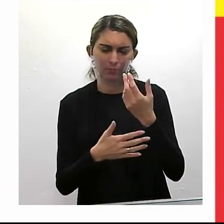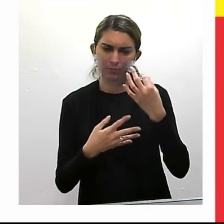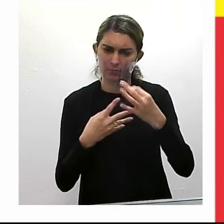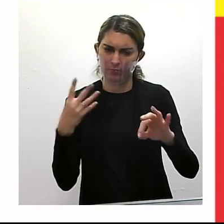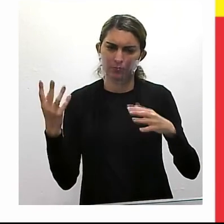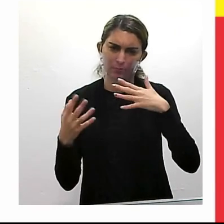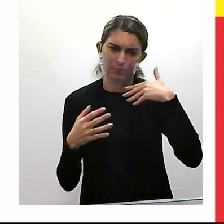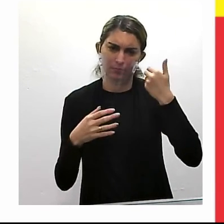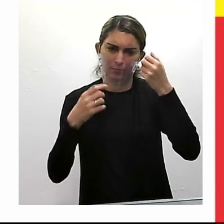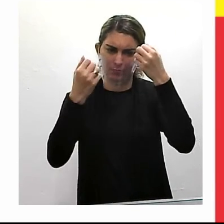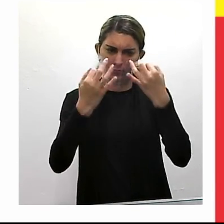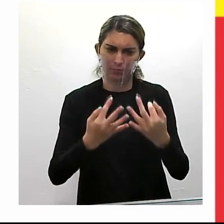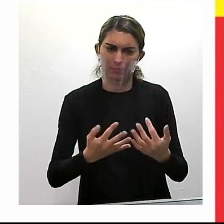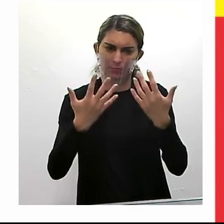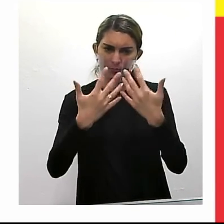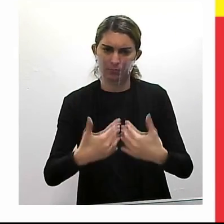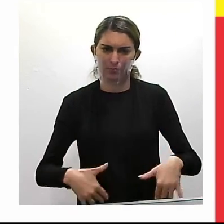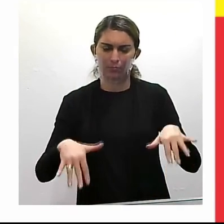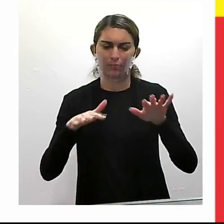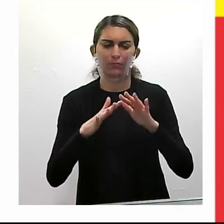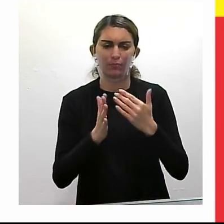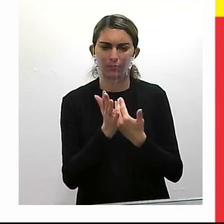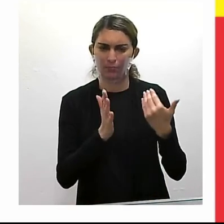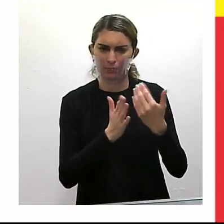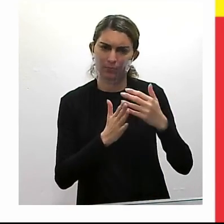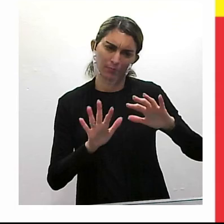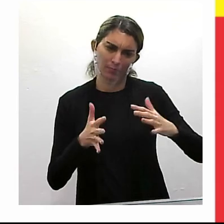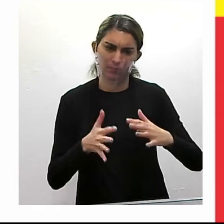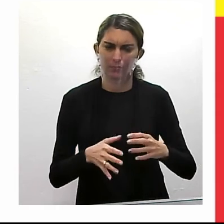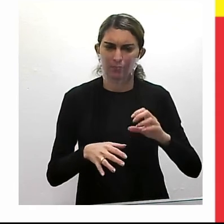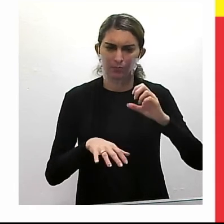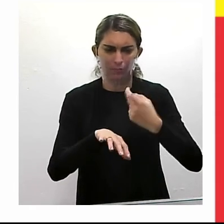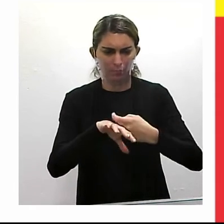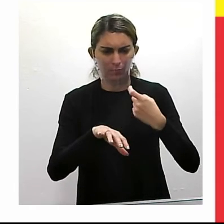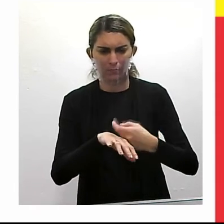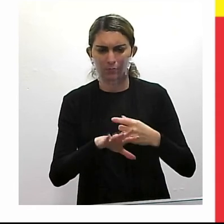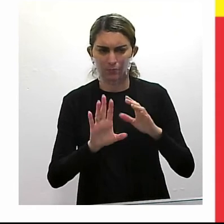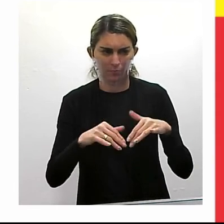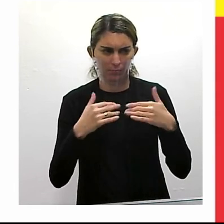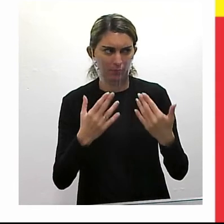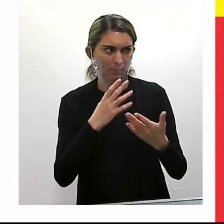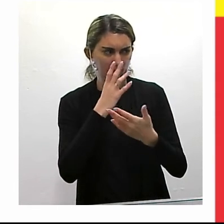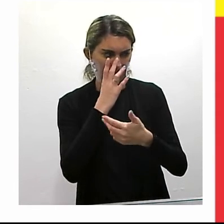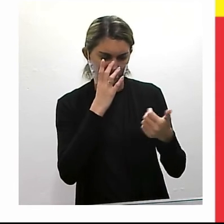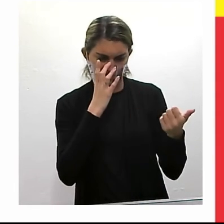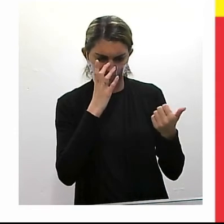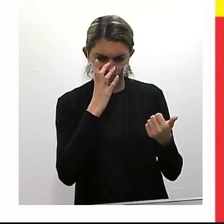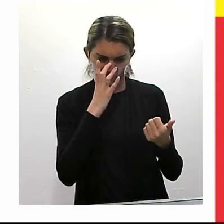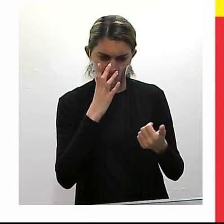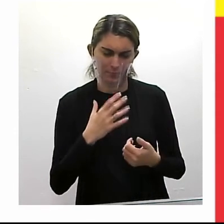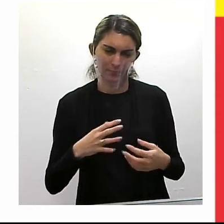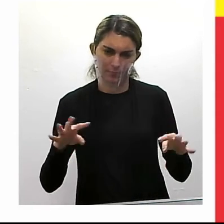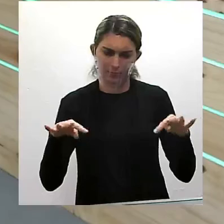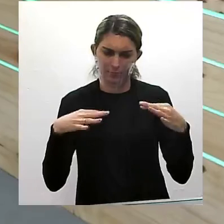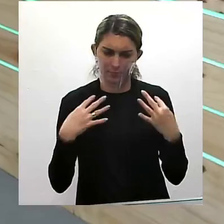melhor descreve a natureza mais provável do sólido. Então, pessoal, beleza, olha só, volta para